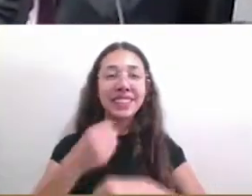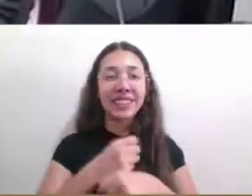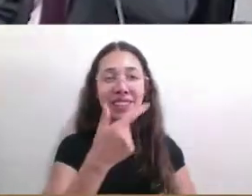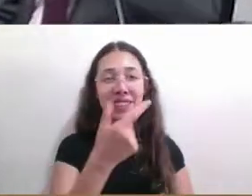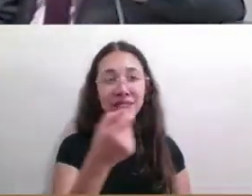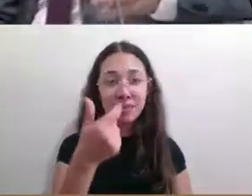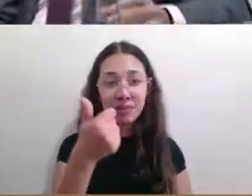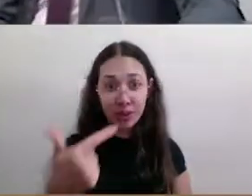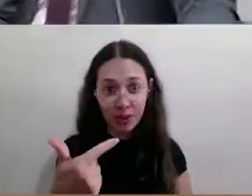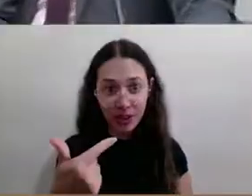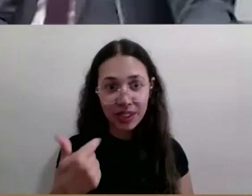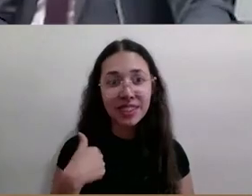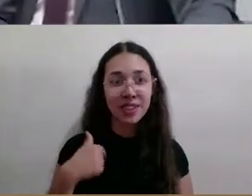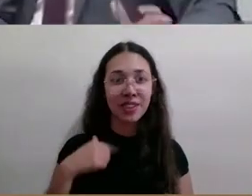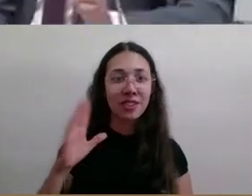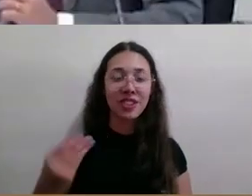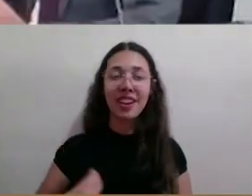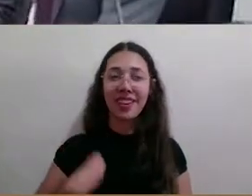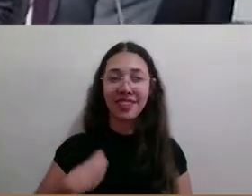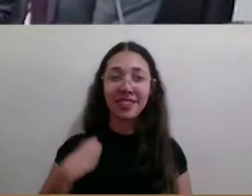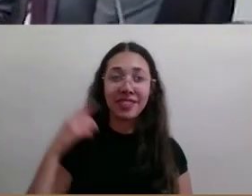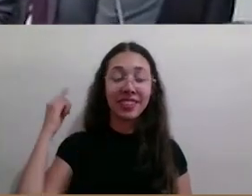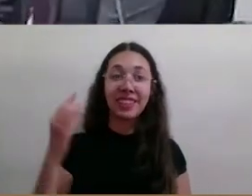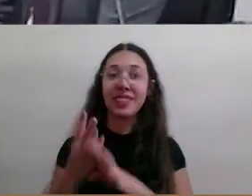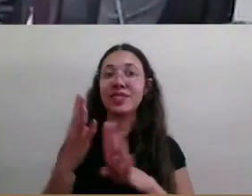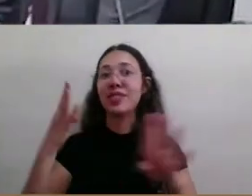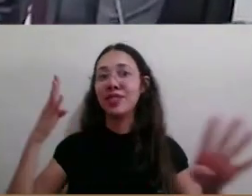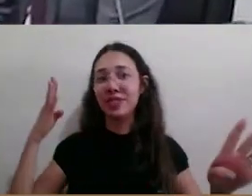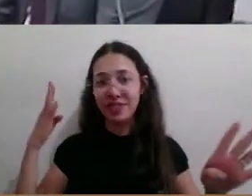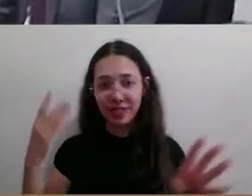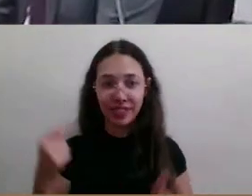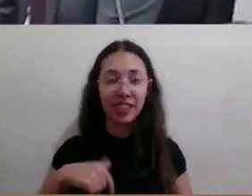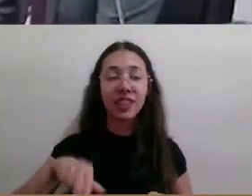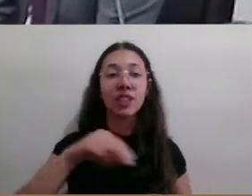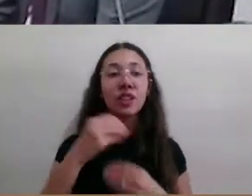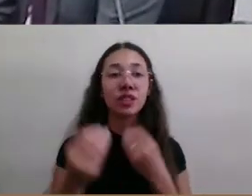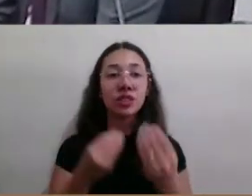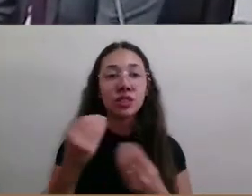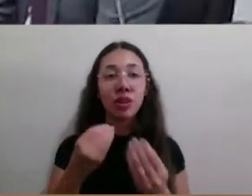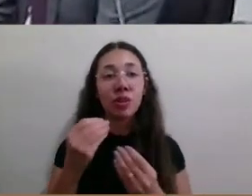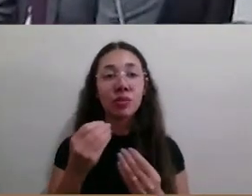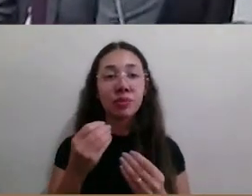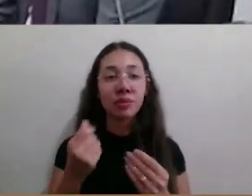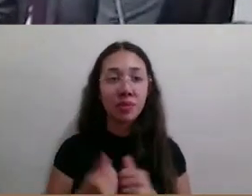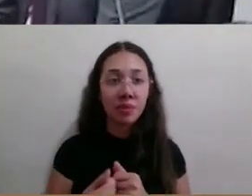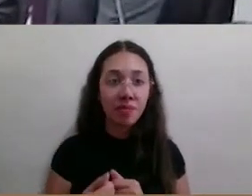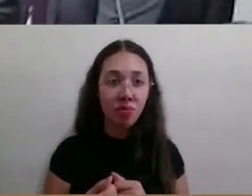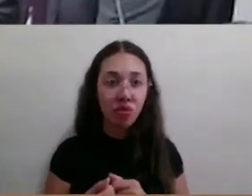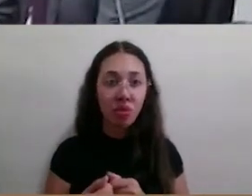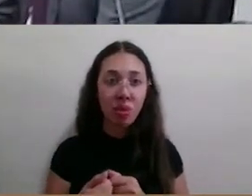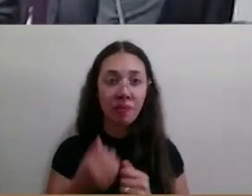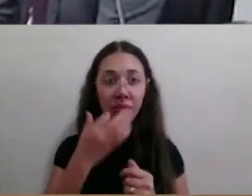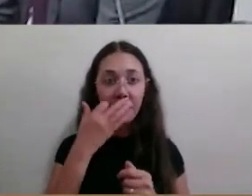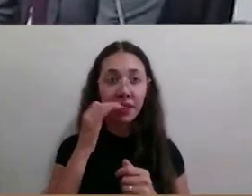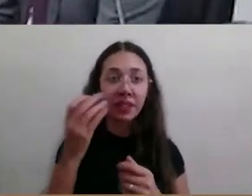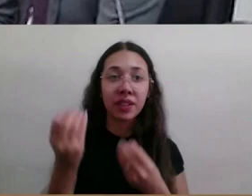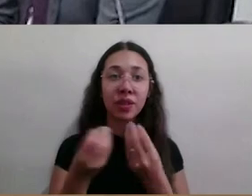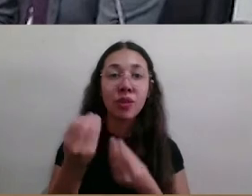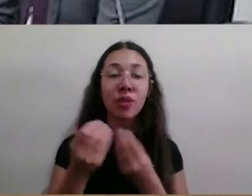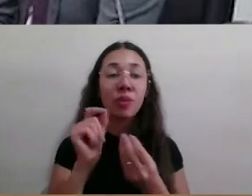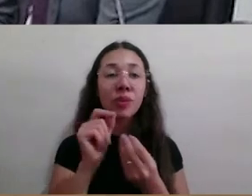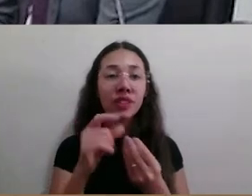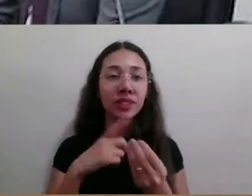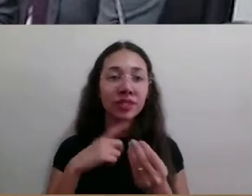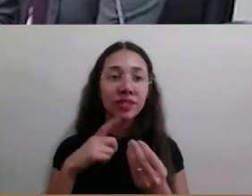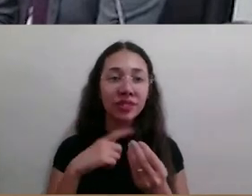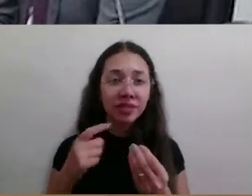estava lá, mas eu estava lá, vendo uma fila danada, a gente recebia ainda os tais dos kits juizados,